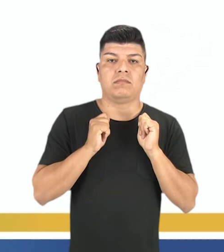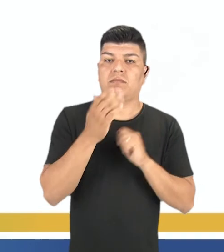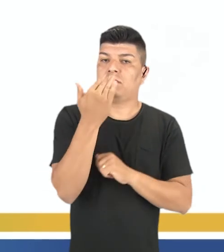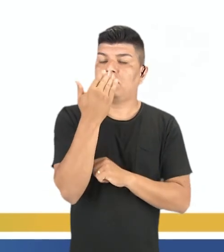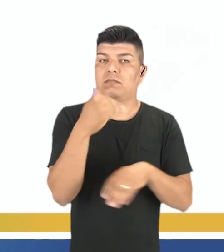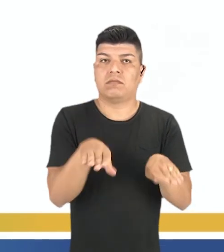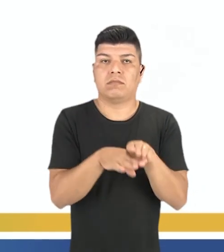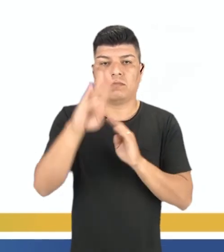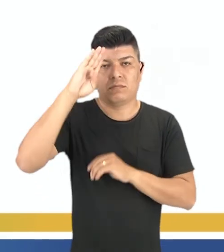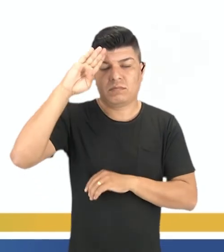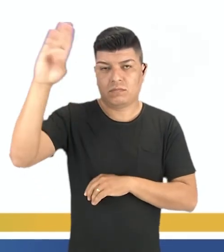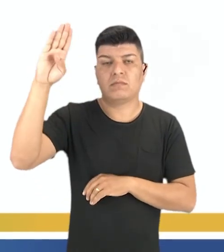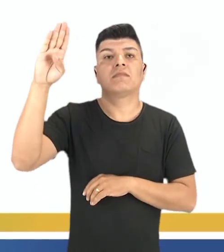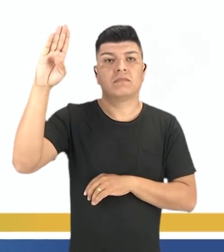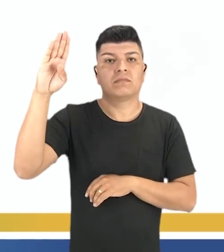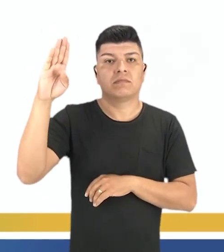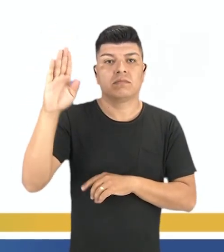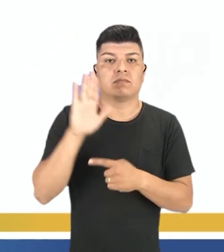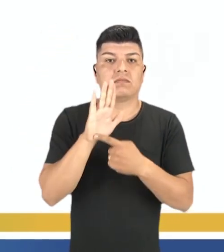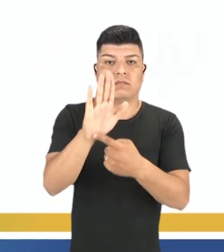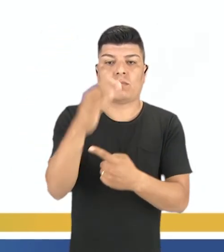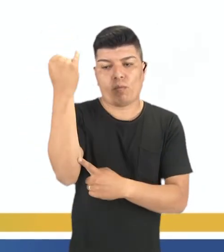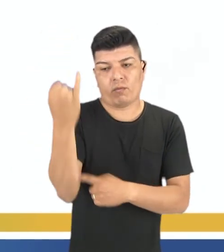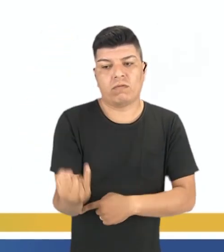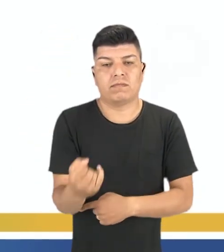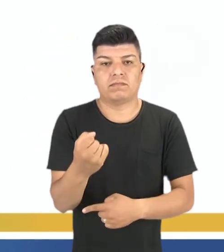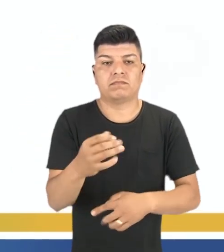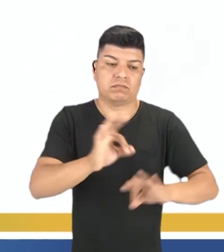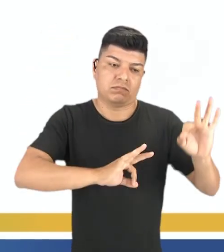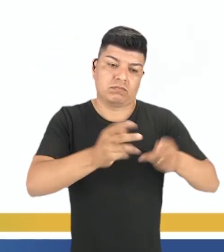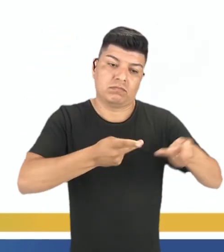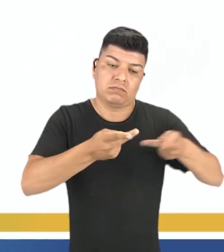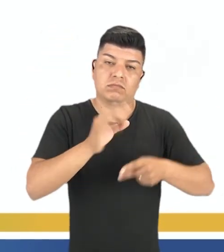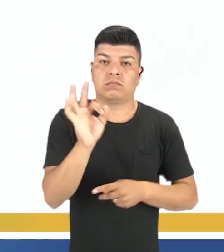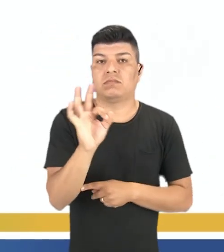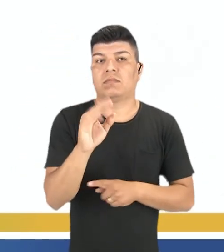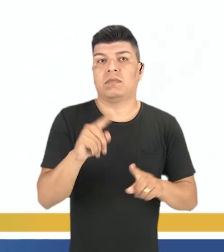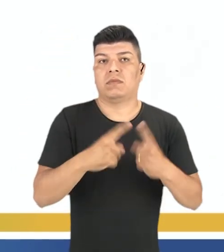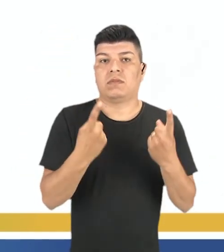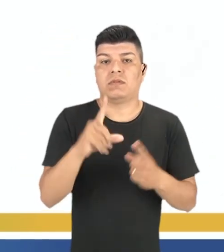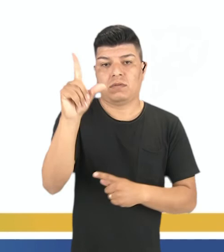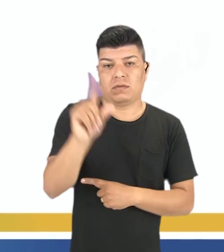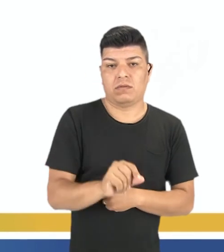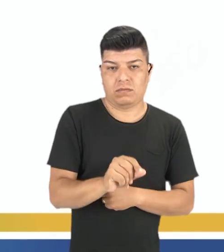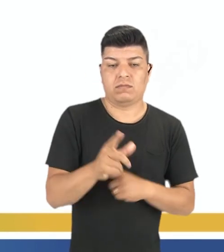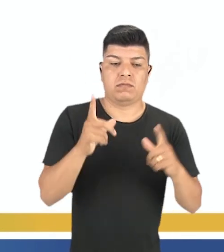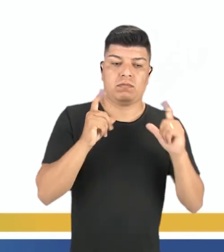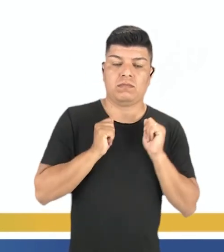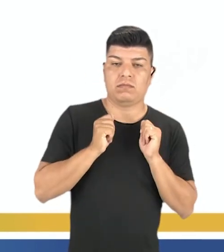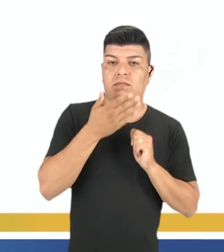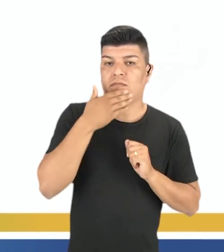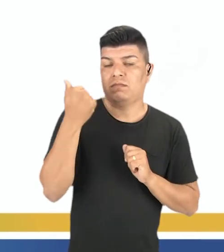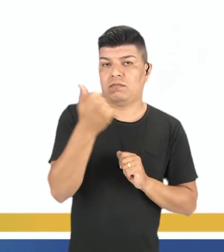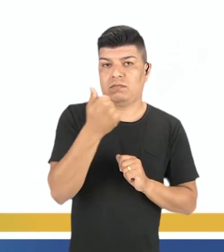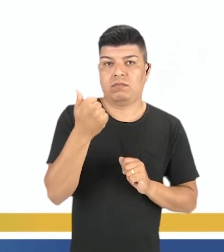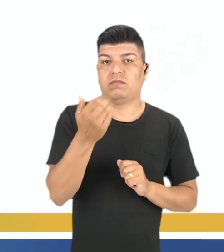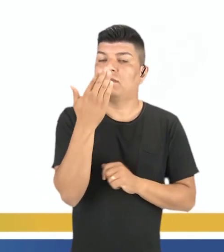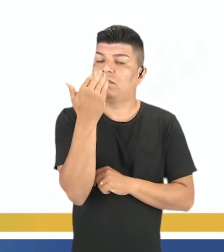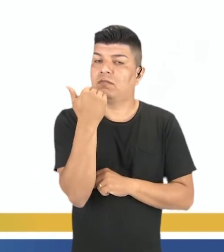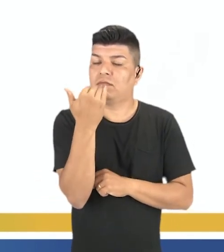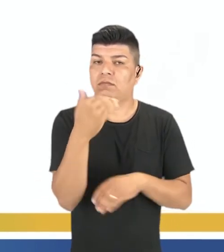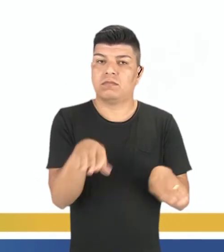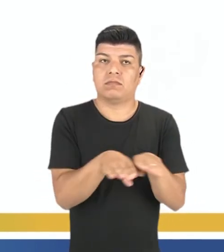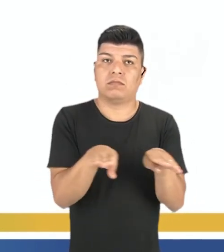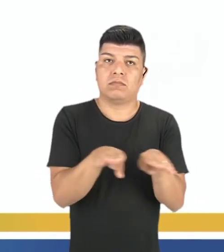alimentação, principalmente quando propõe emagrecimento sem planejamento e orientação. A redução dos níveis de sedentarismo e a melhoria nos hábitos